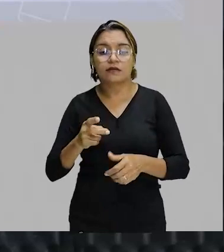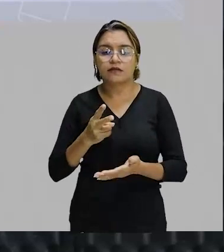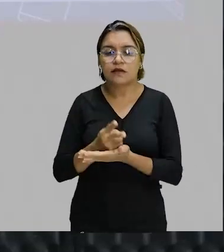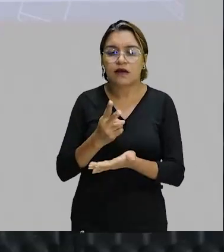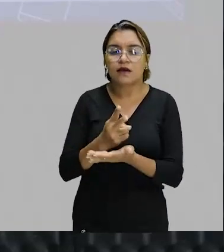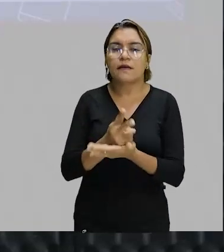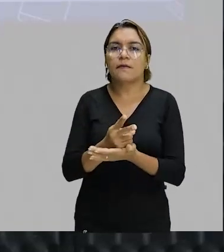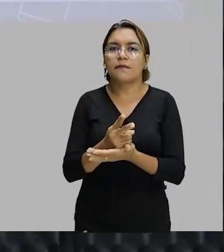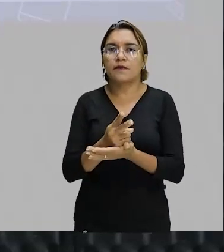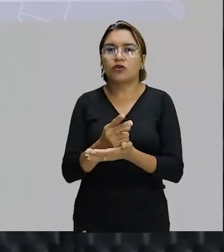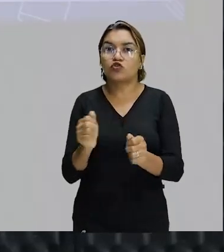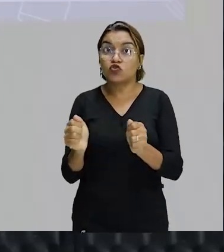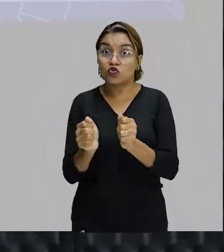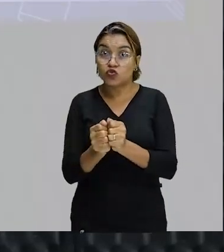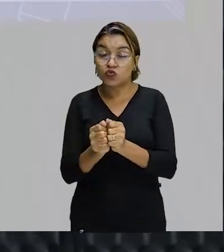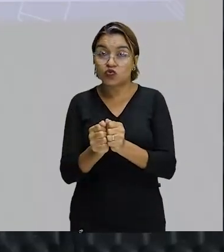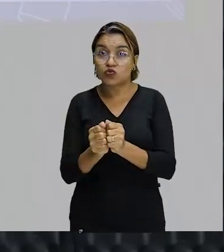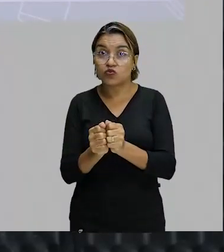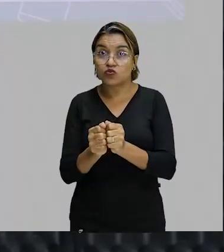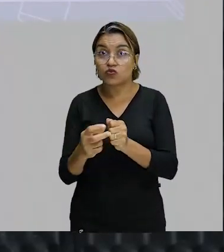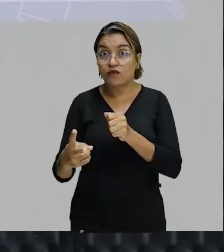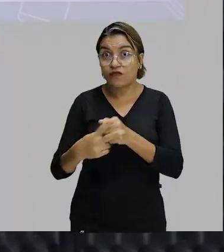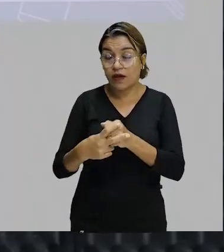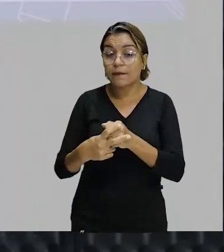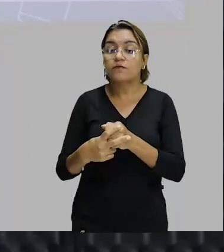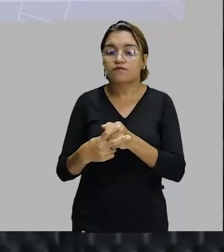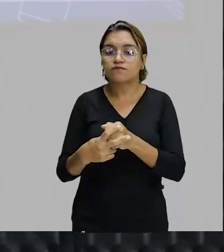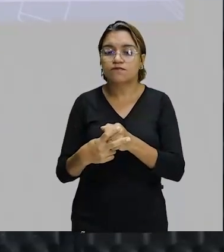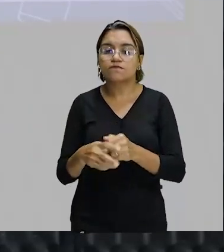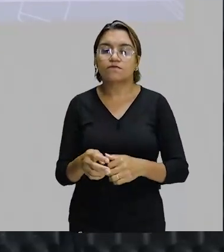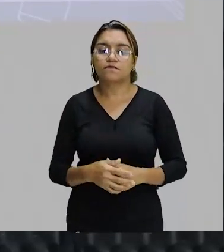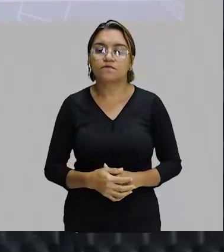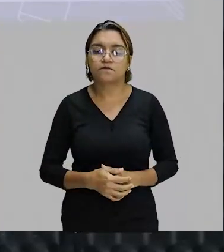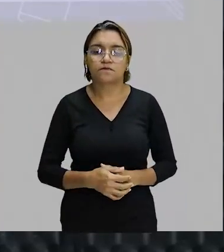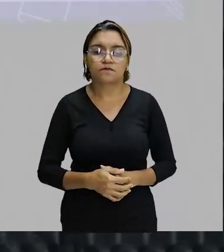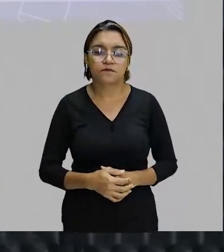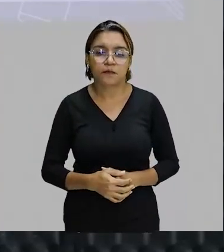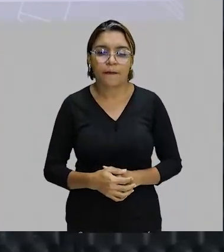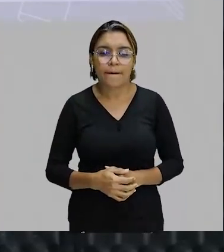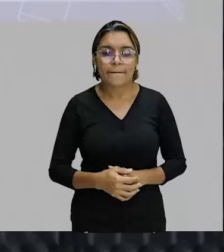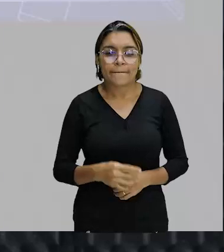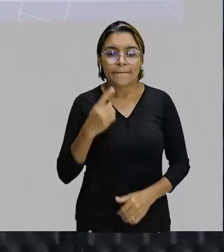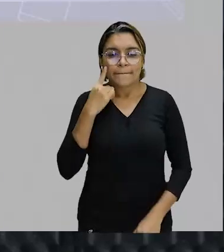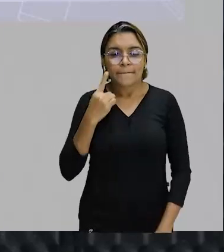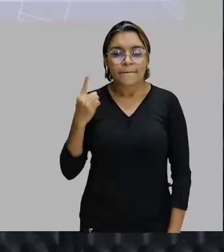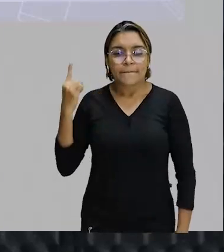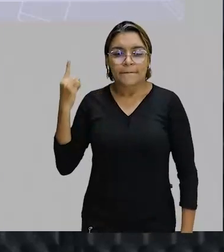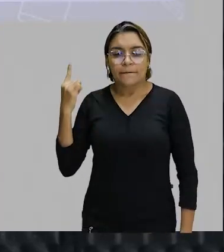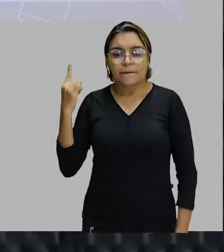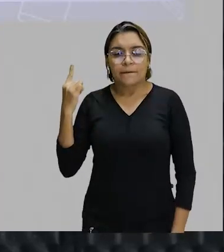acompanha o verbo, tá? Então, ele vai vir junto. The summer